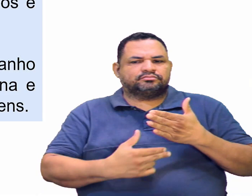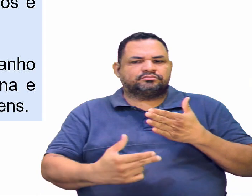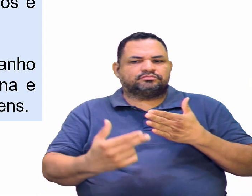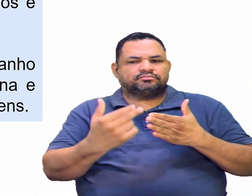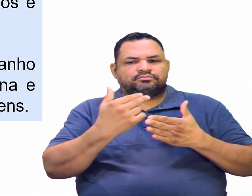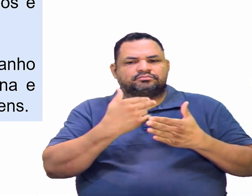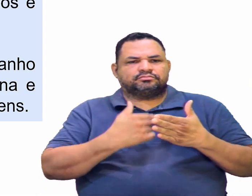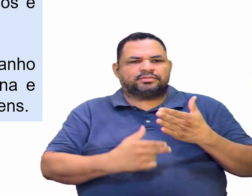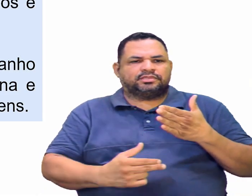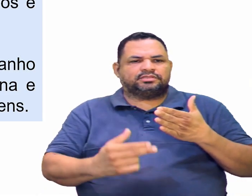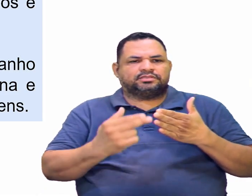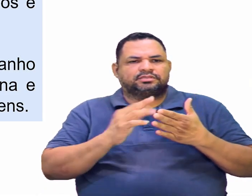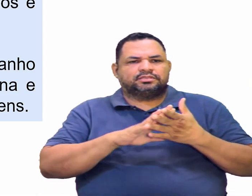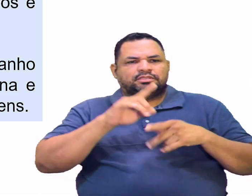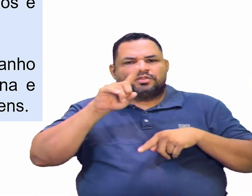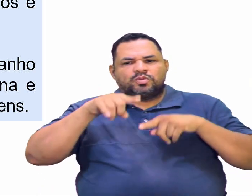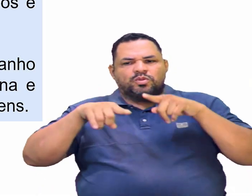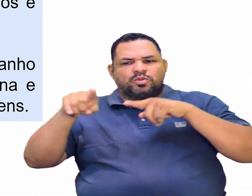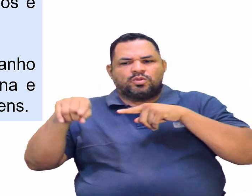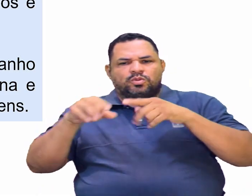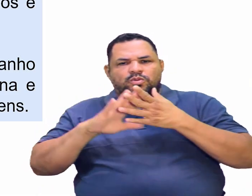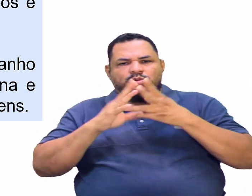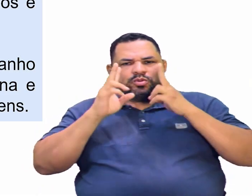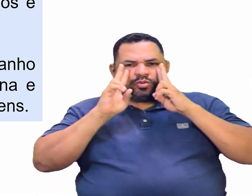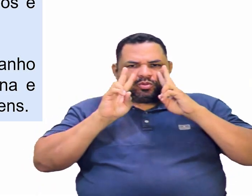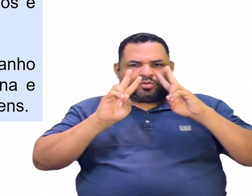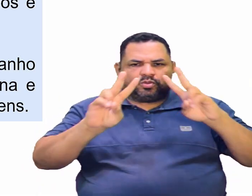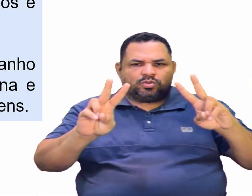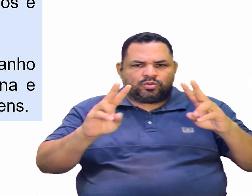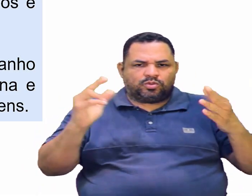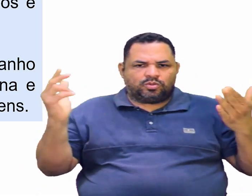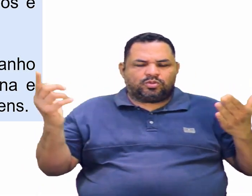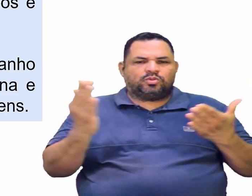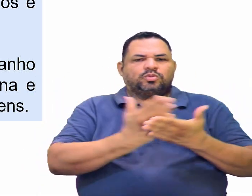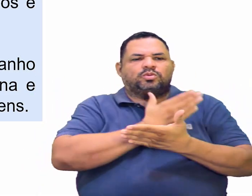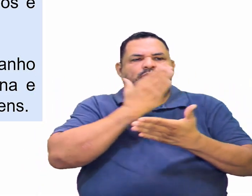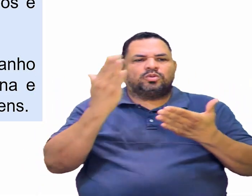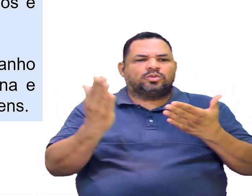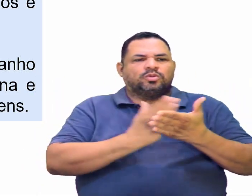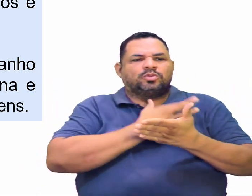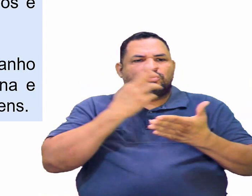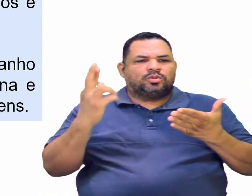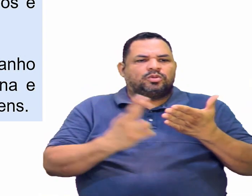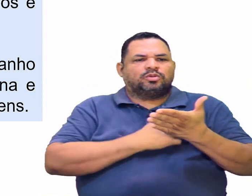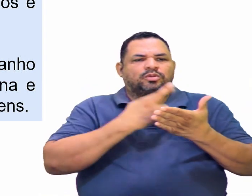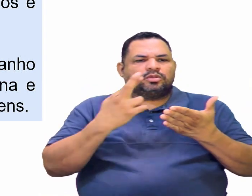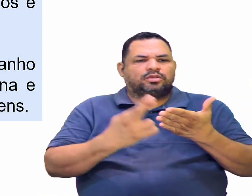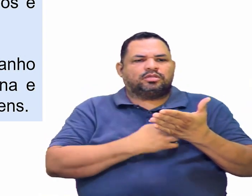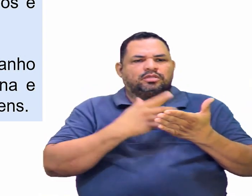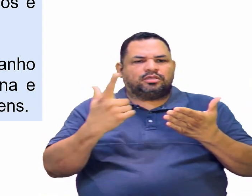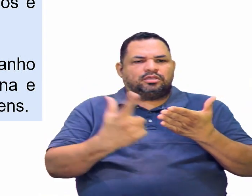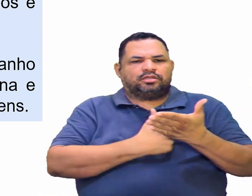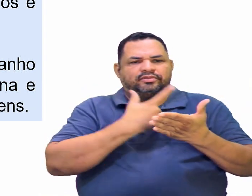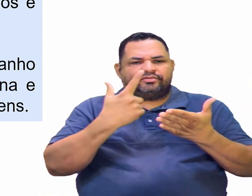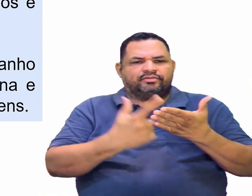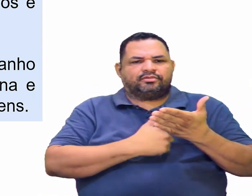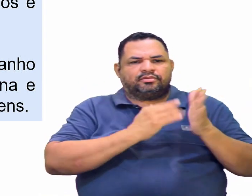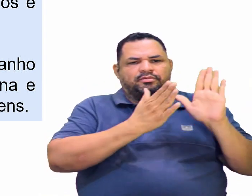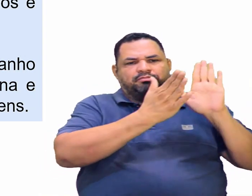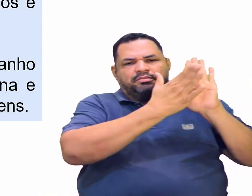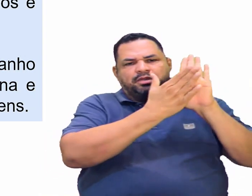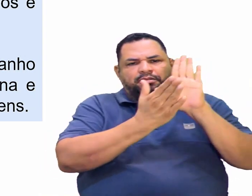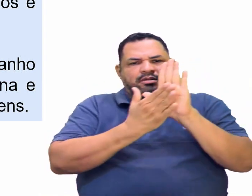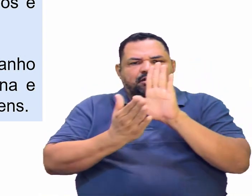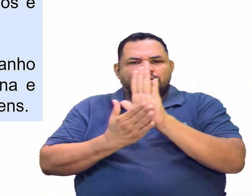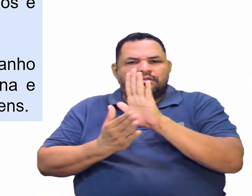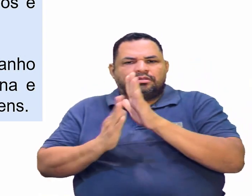por exemplo, ele desenvolve o visual de jornais ou de revistas, livros, panfletos,